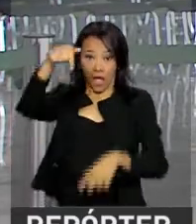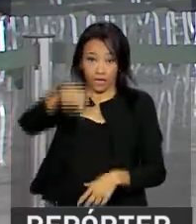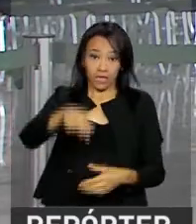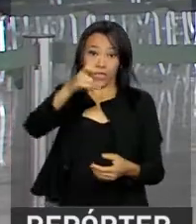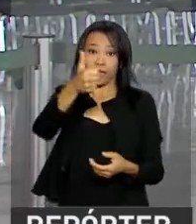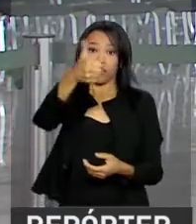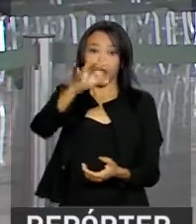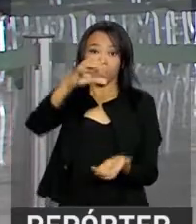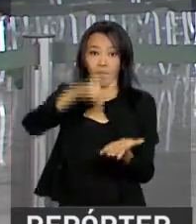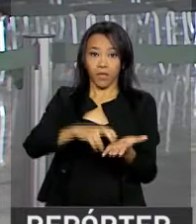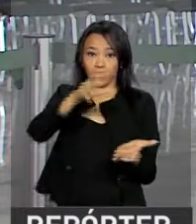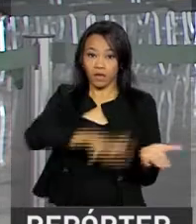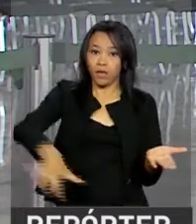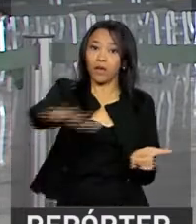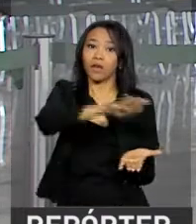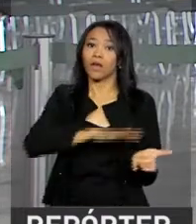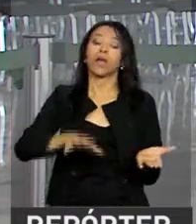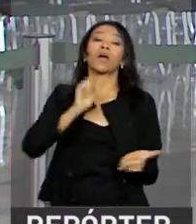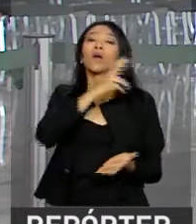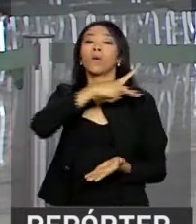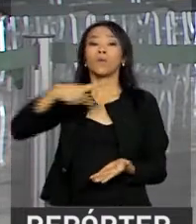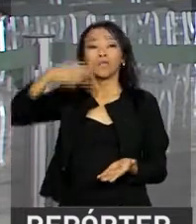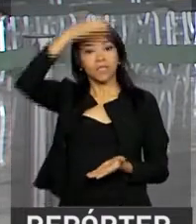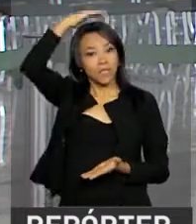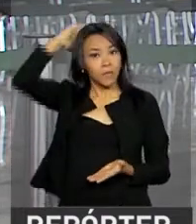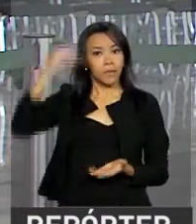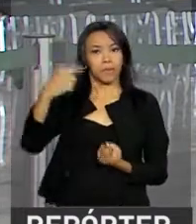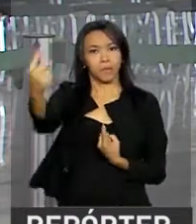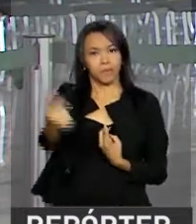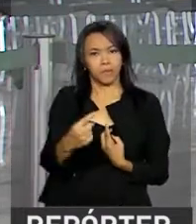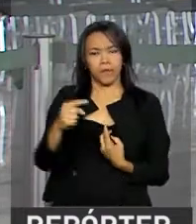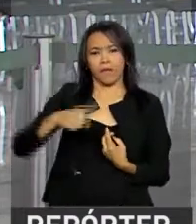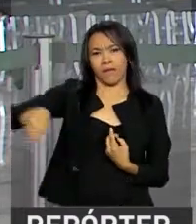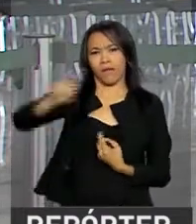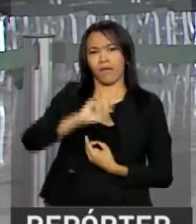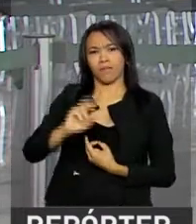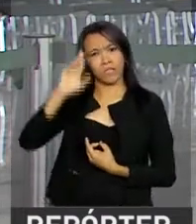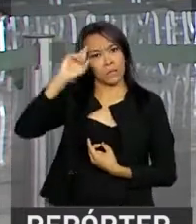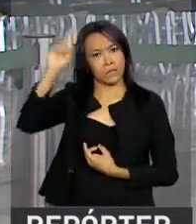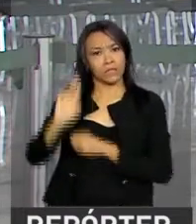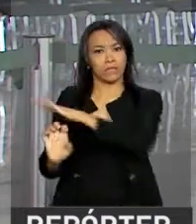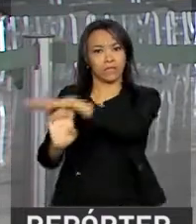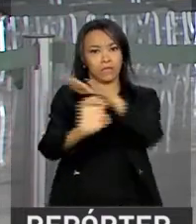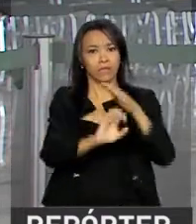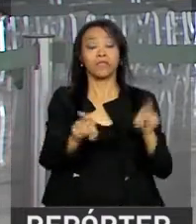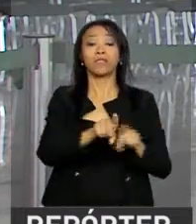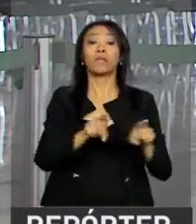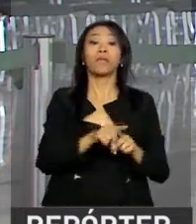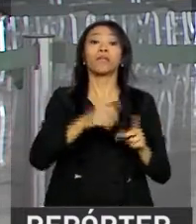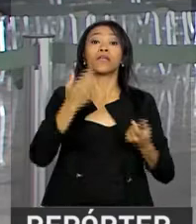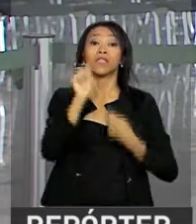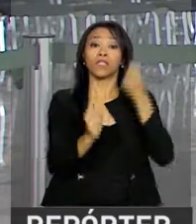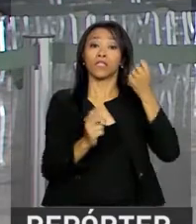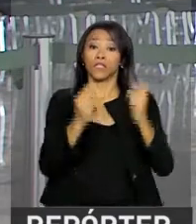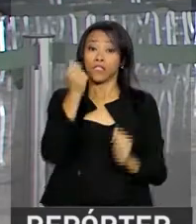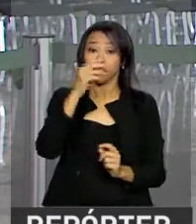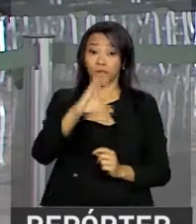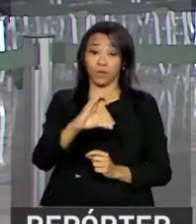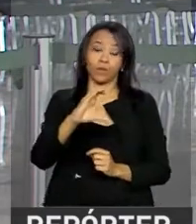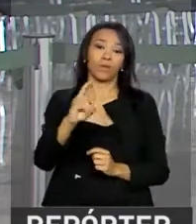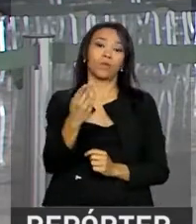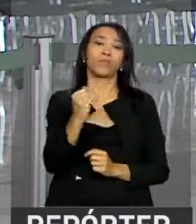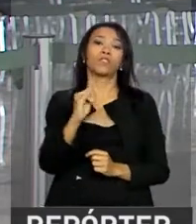da manhã o presidente michel temer recebe uma delegação de empresários e investidores chilenos ao meio dia ele participa em brasília